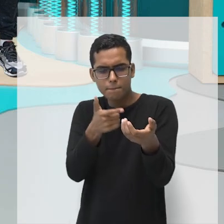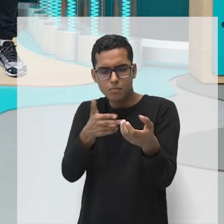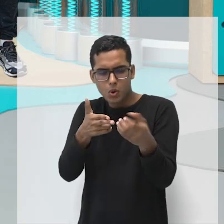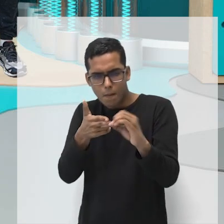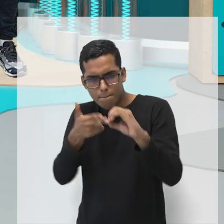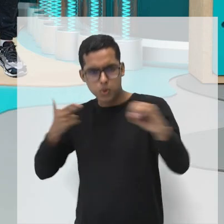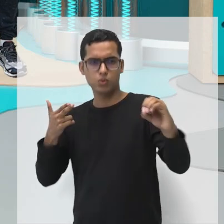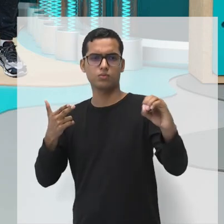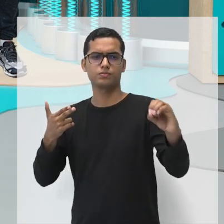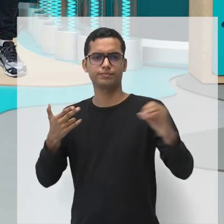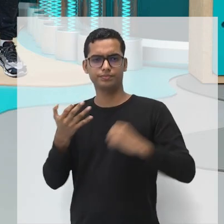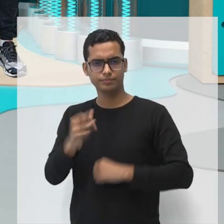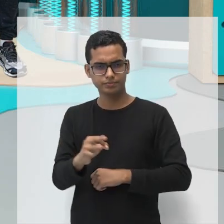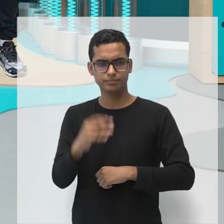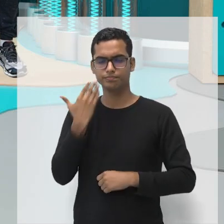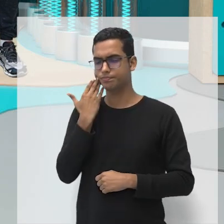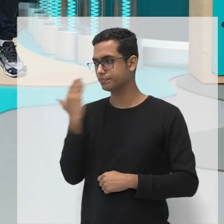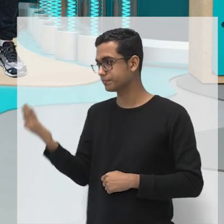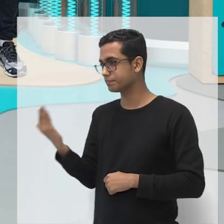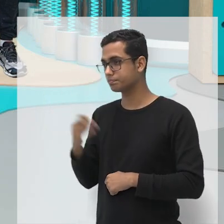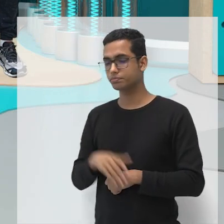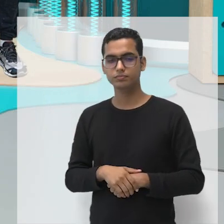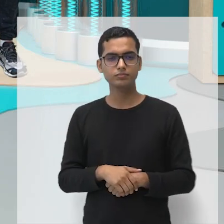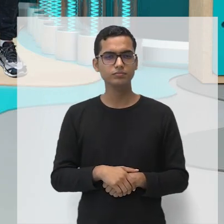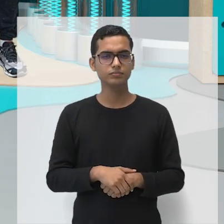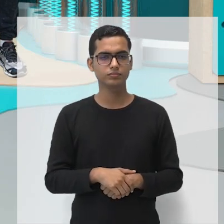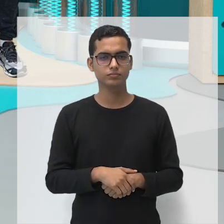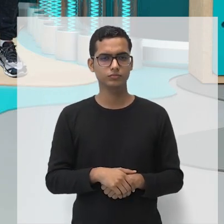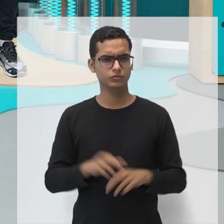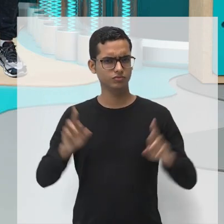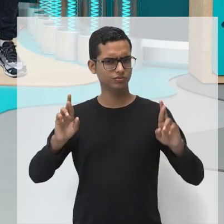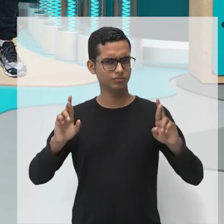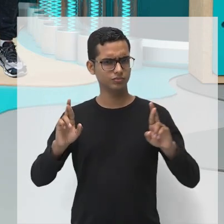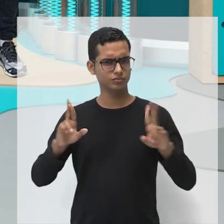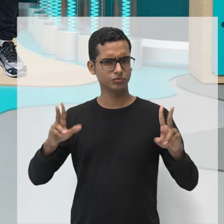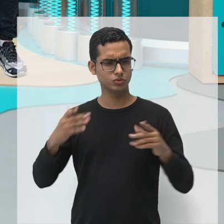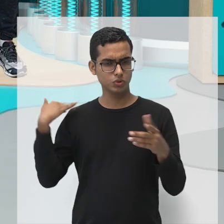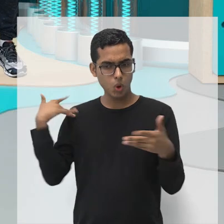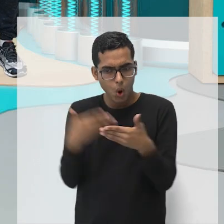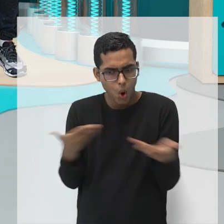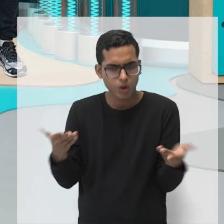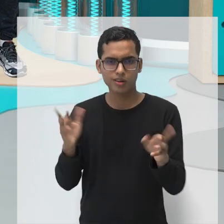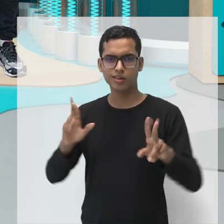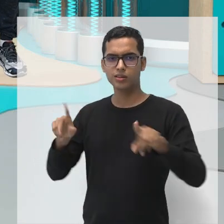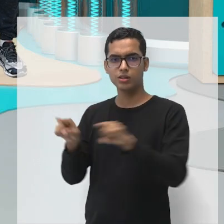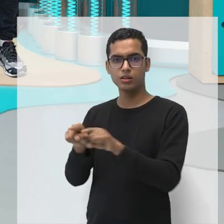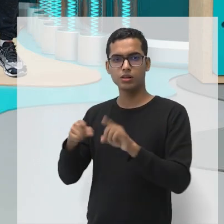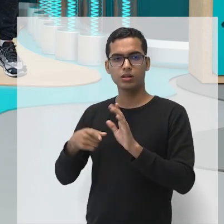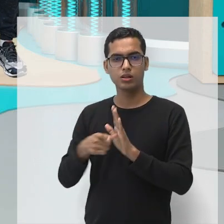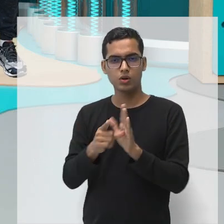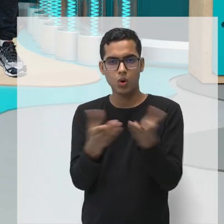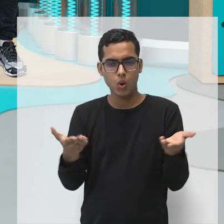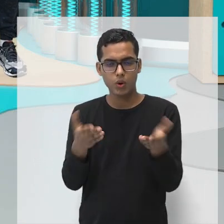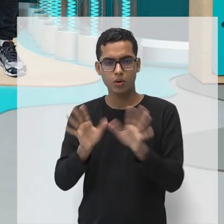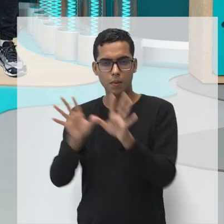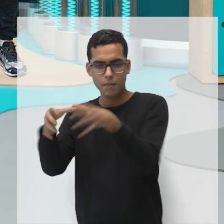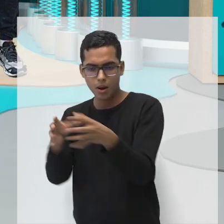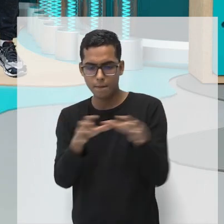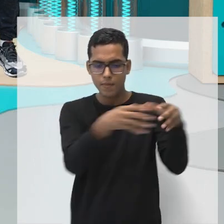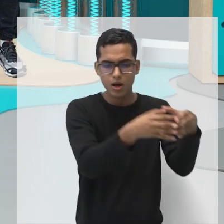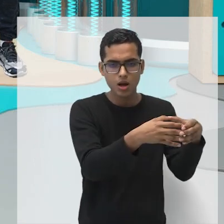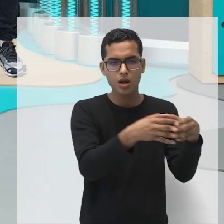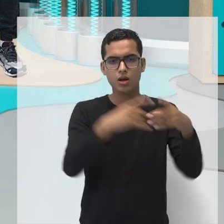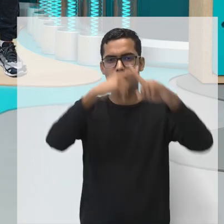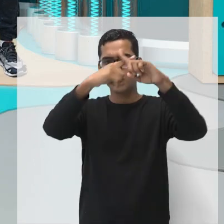gente, só que diferente do que nós temos hoje, onde são 2 times jogando um contra o